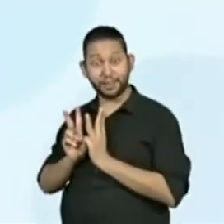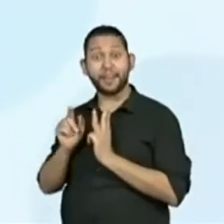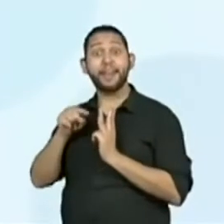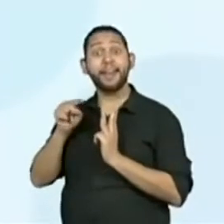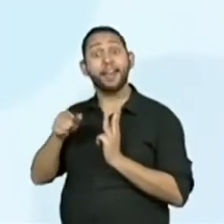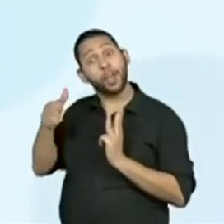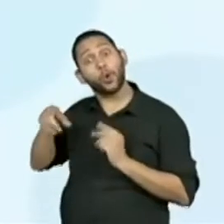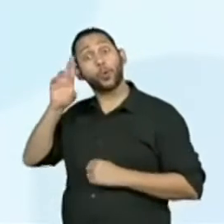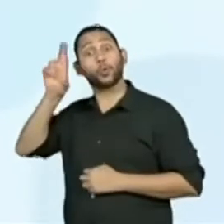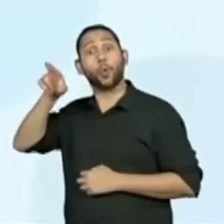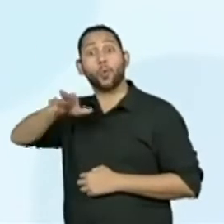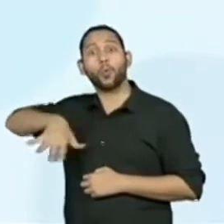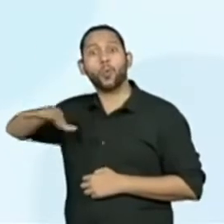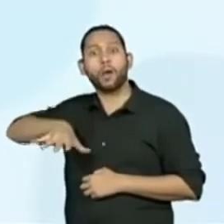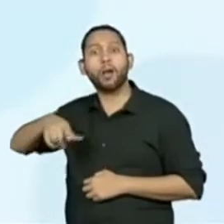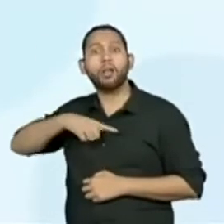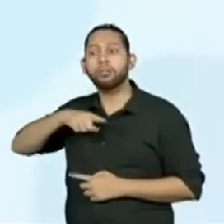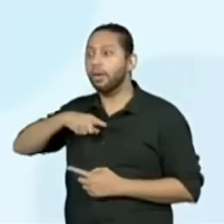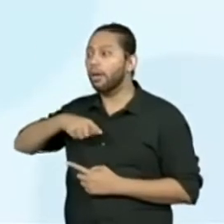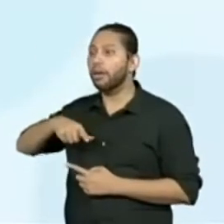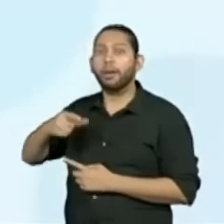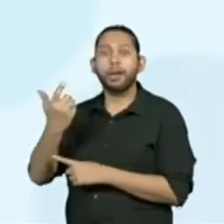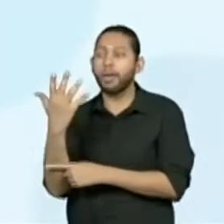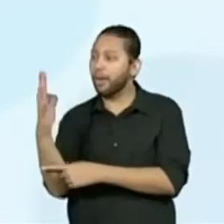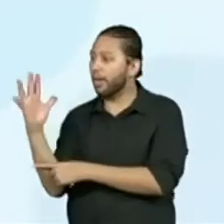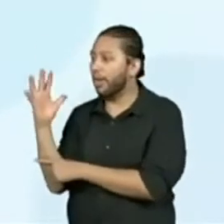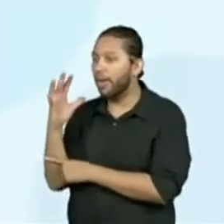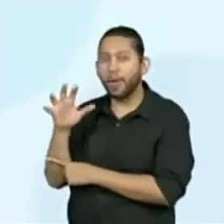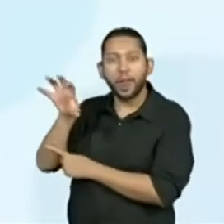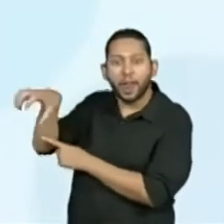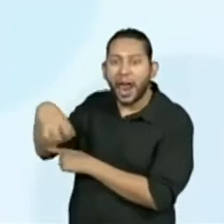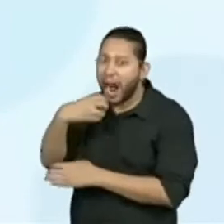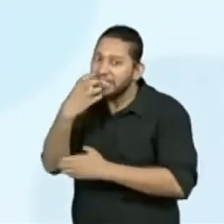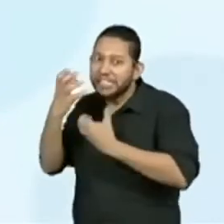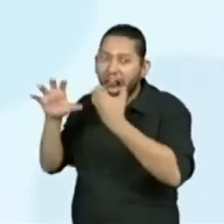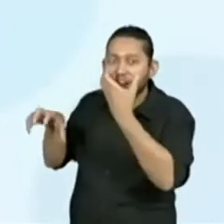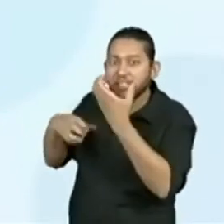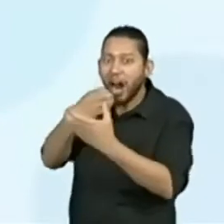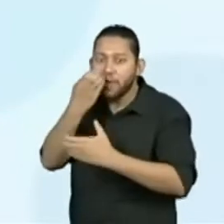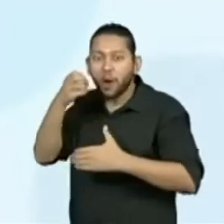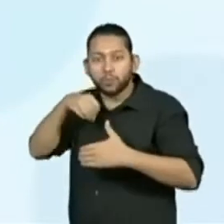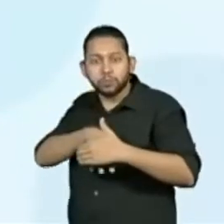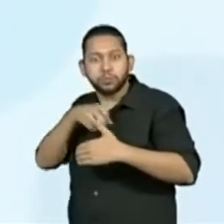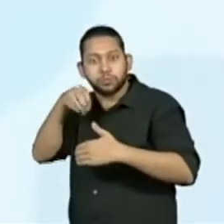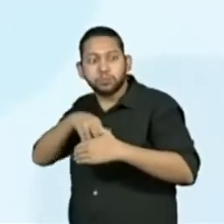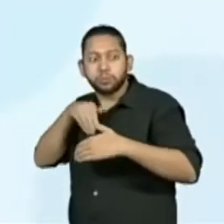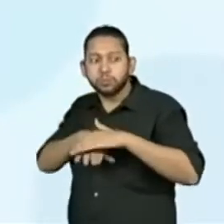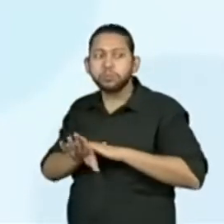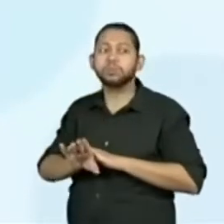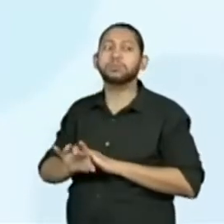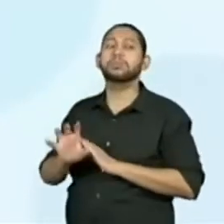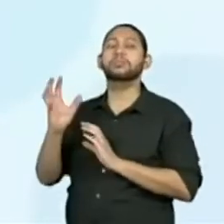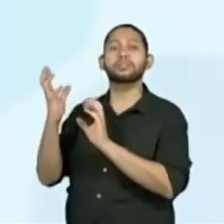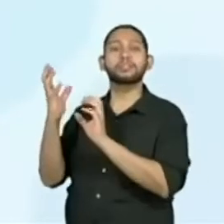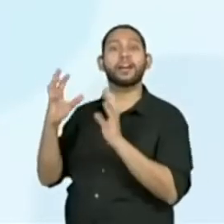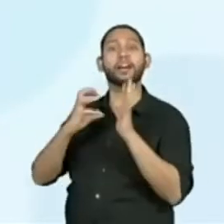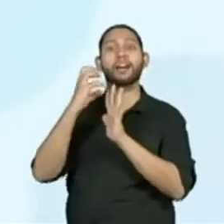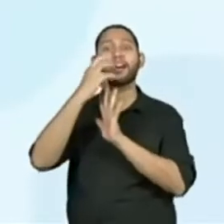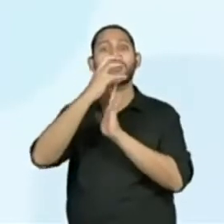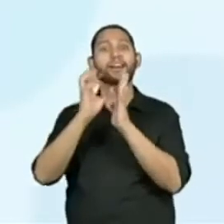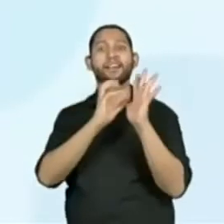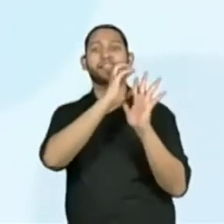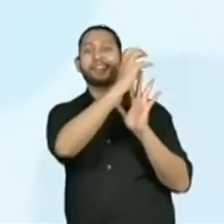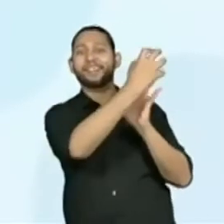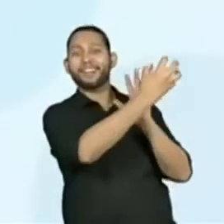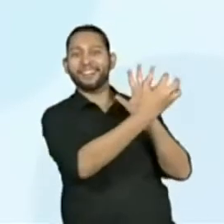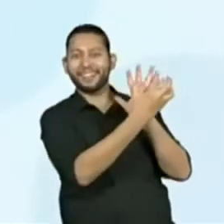frutas. Vamos acompanhá-los e saber o que fizeram e o que puderam aprender durante o passeio,